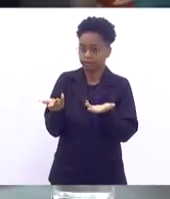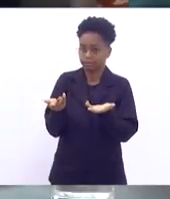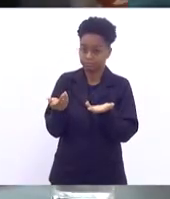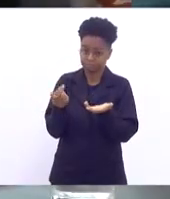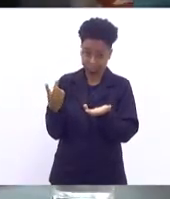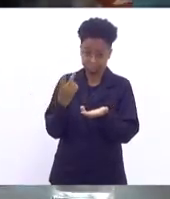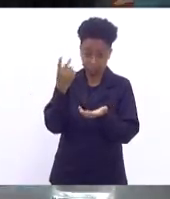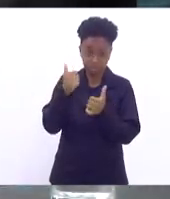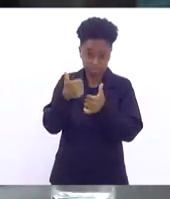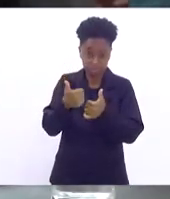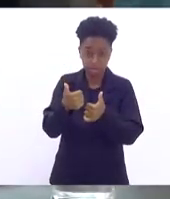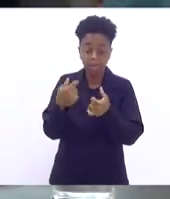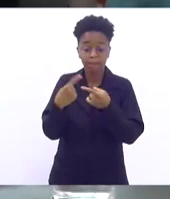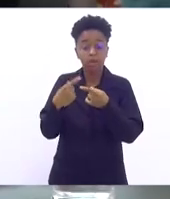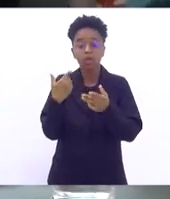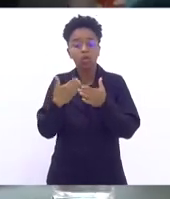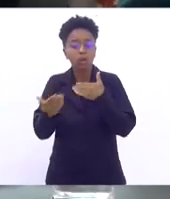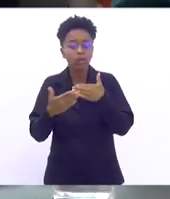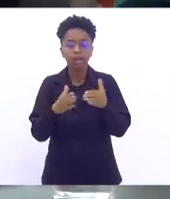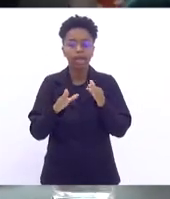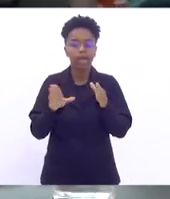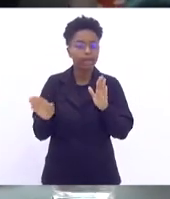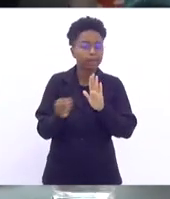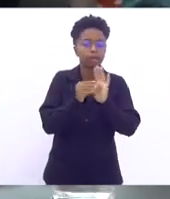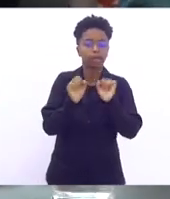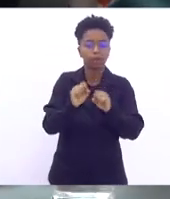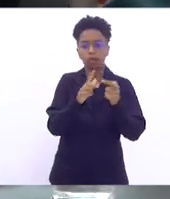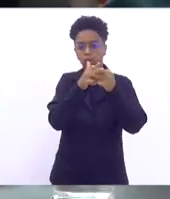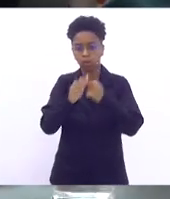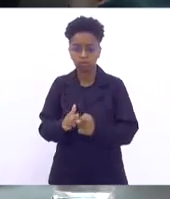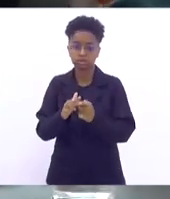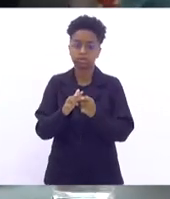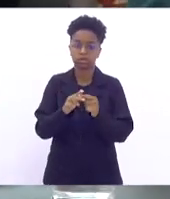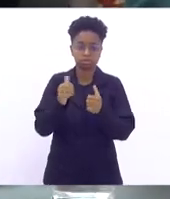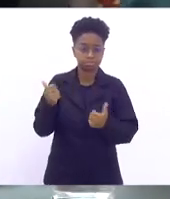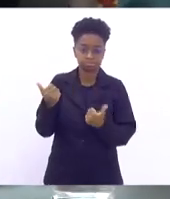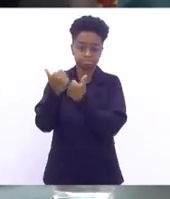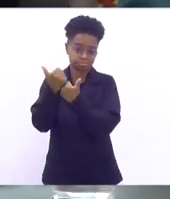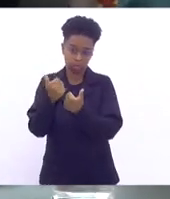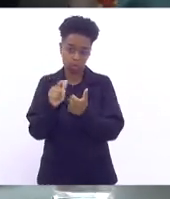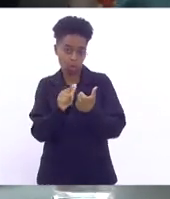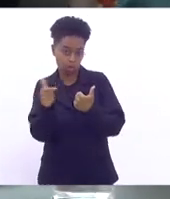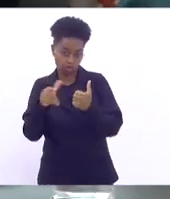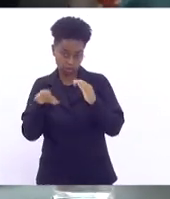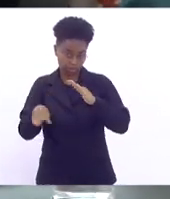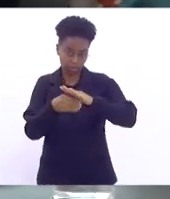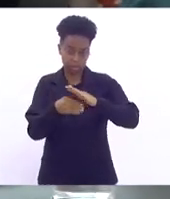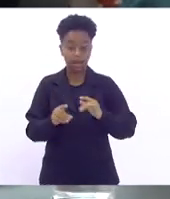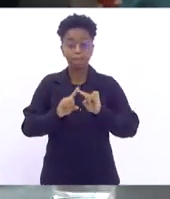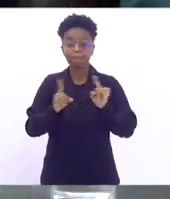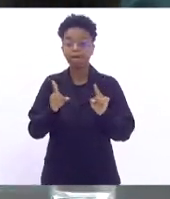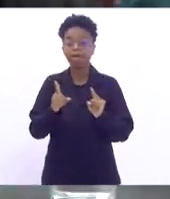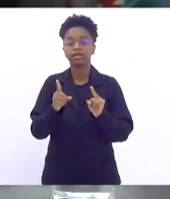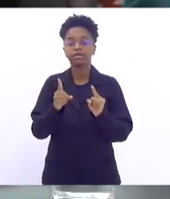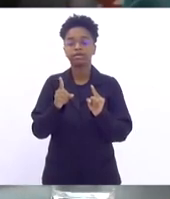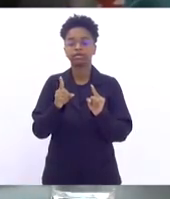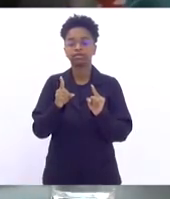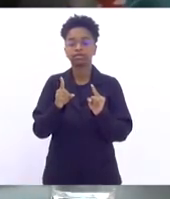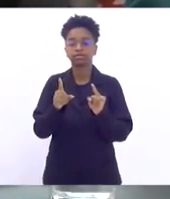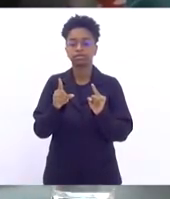Porque qualquer emenda a gente pode também consertar com o submenda E aí vamos para emenda